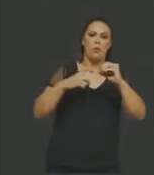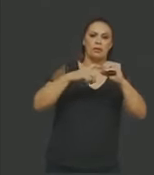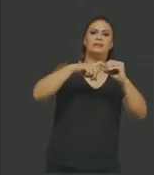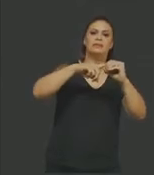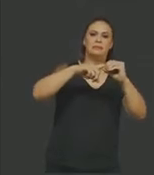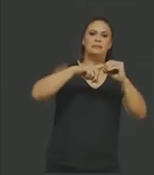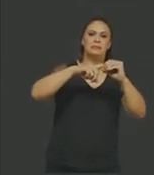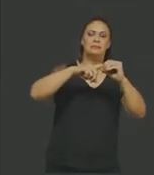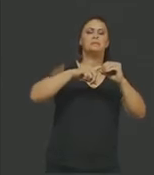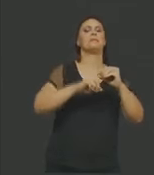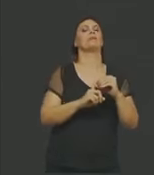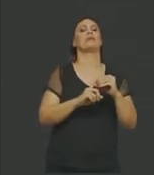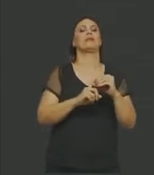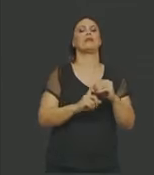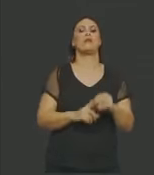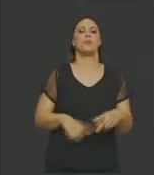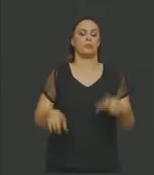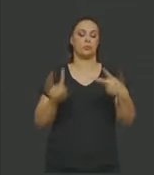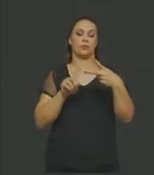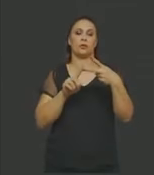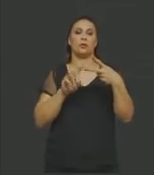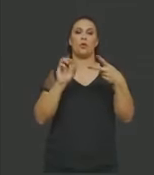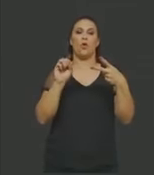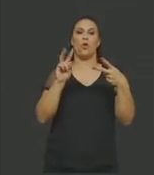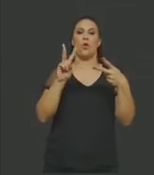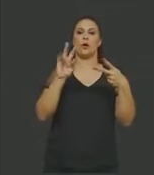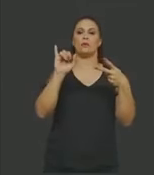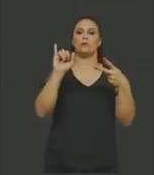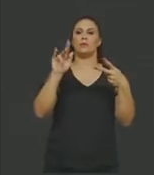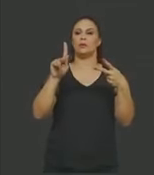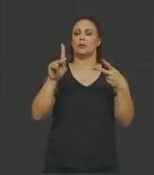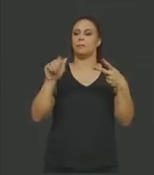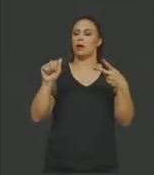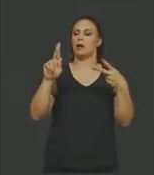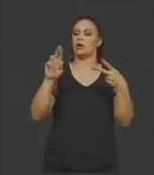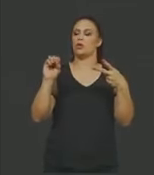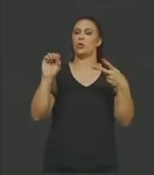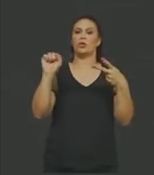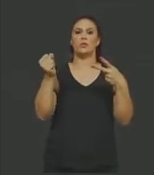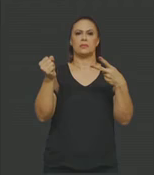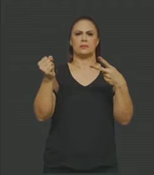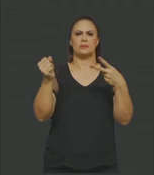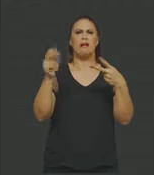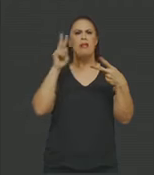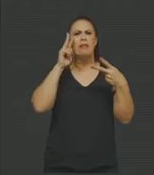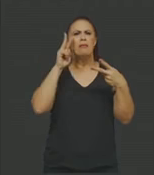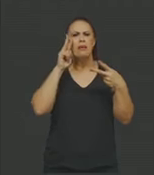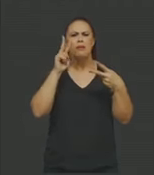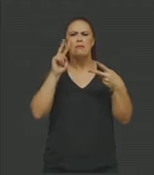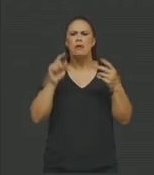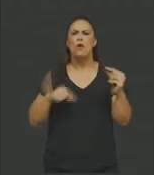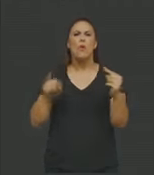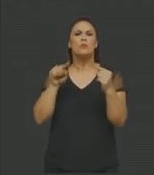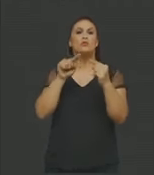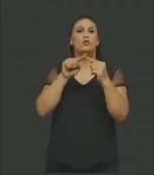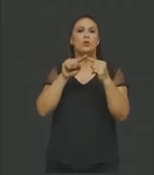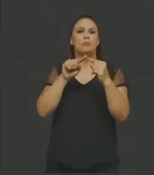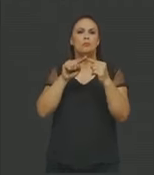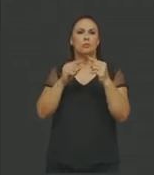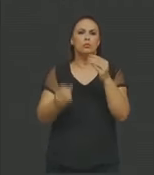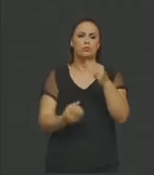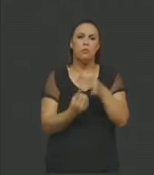nas reproduções, nos tipos de reprodução? Quando a gente fala reprodução sexuada, aí nós